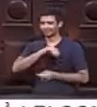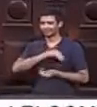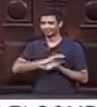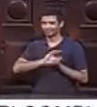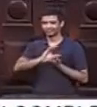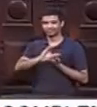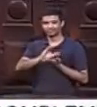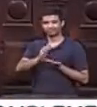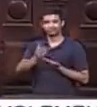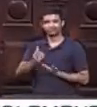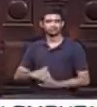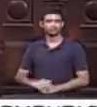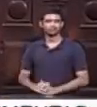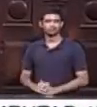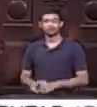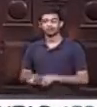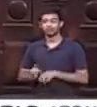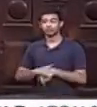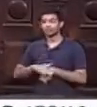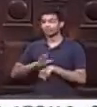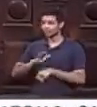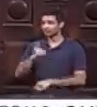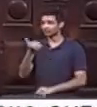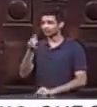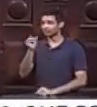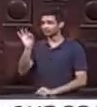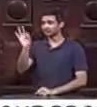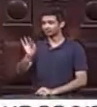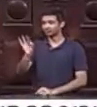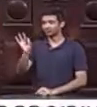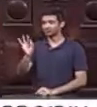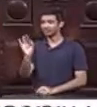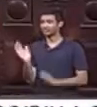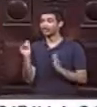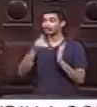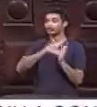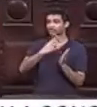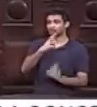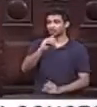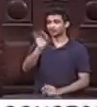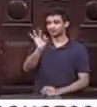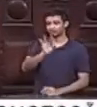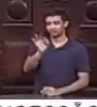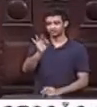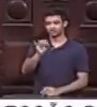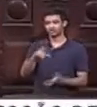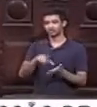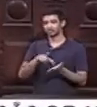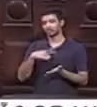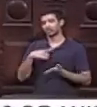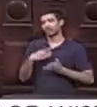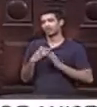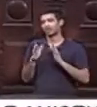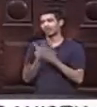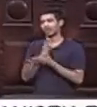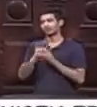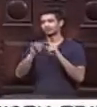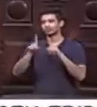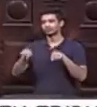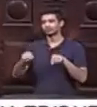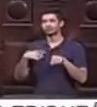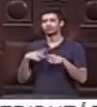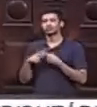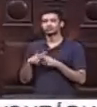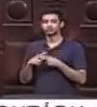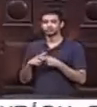e mais 16%, que chegaria a 30%, e os servidores vão lembrar bem disso. A contribuição